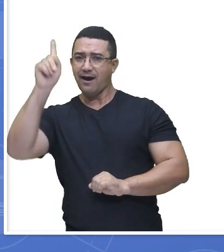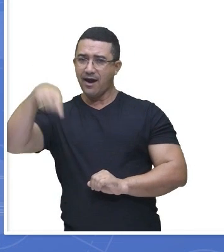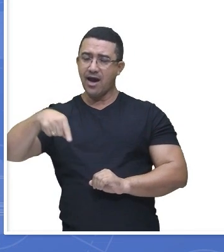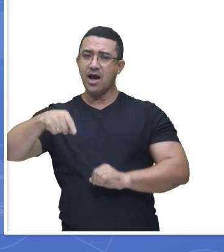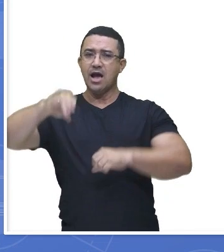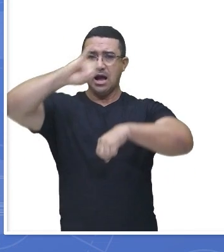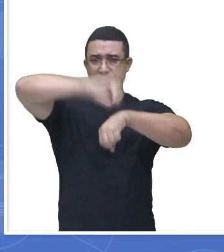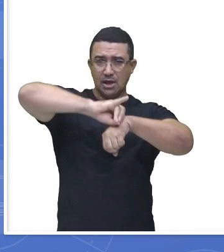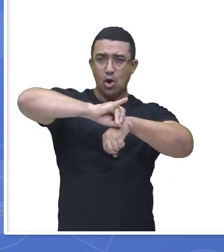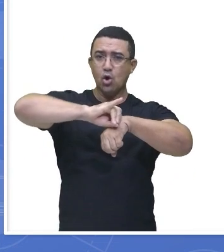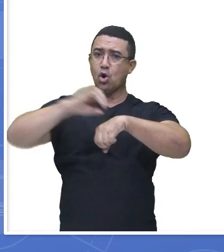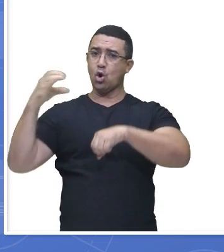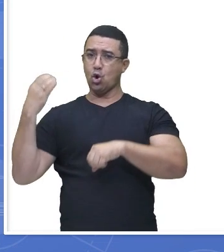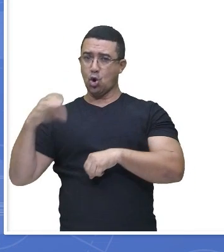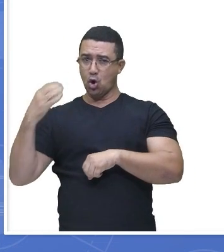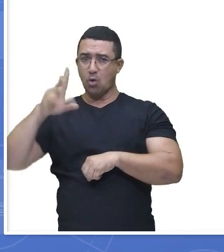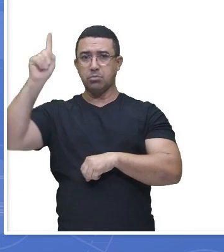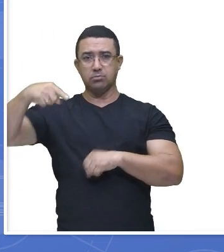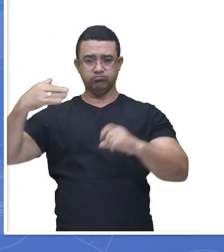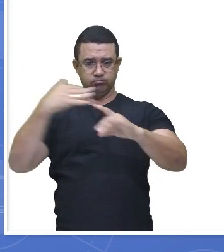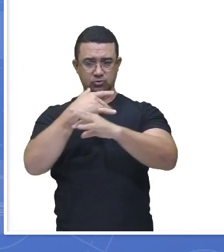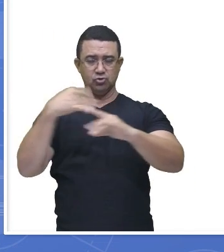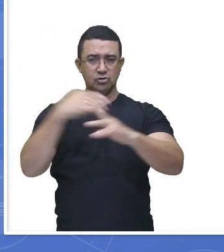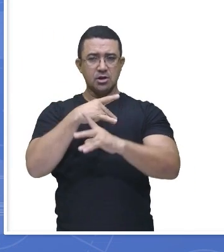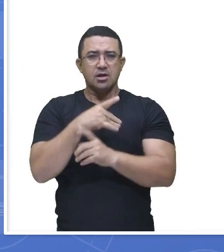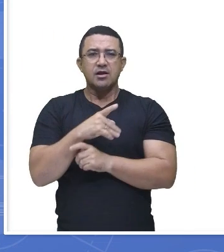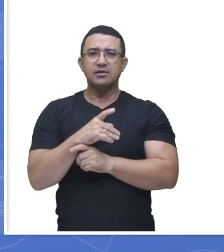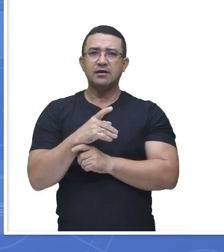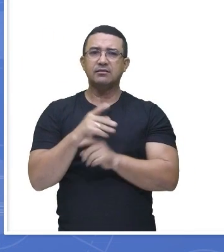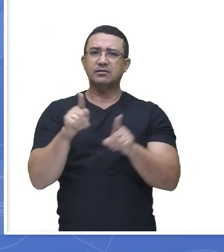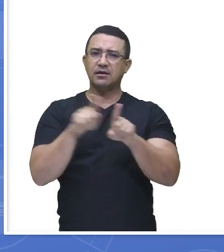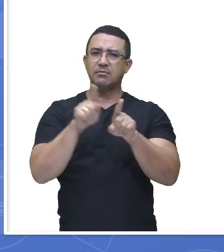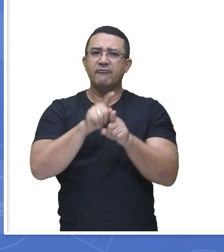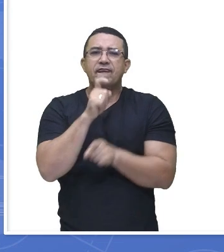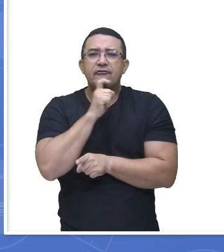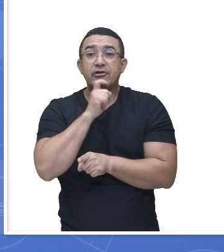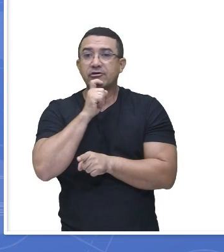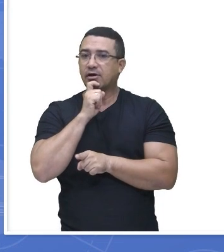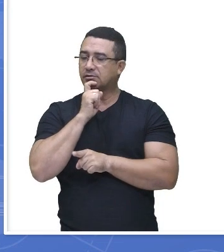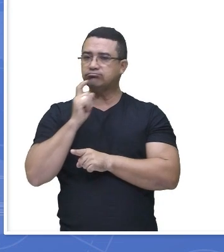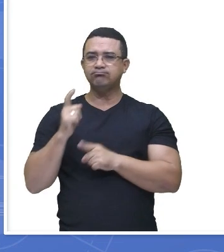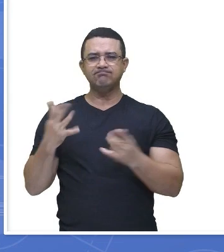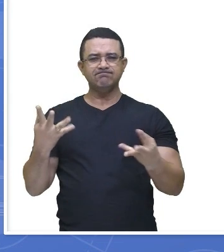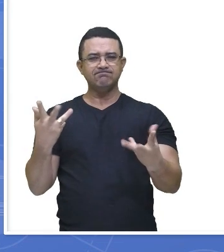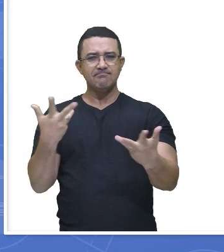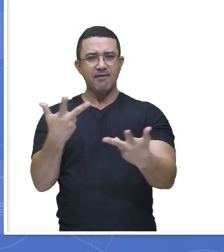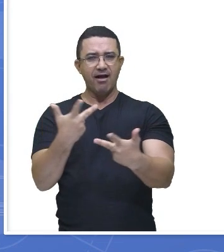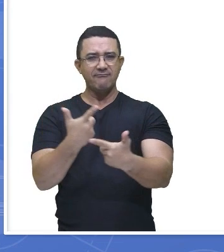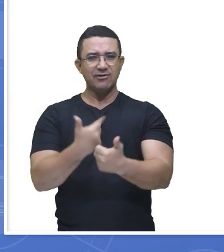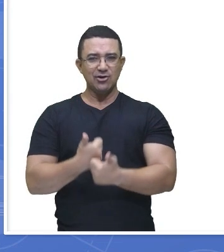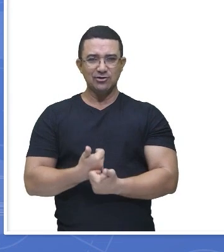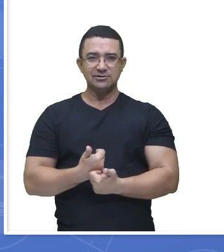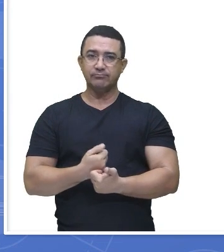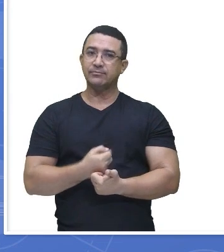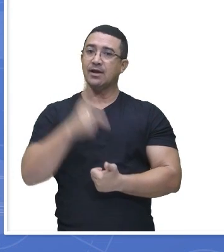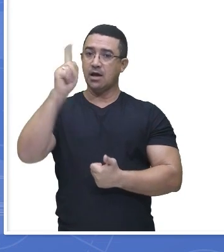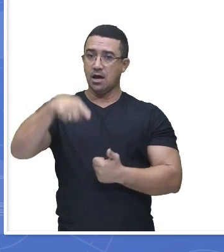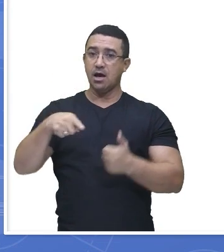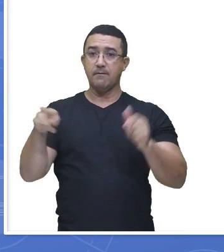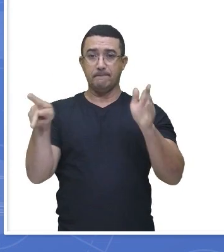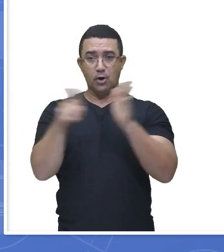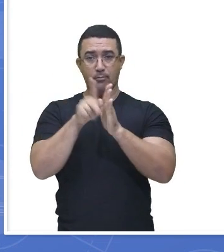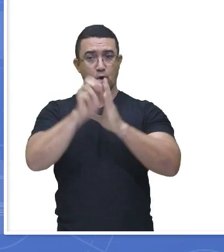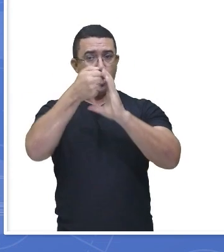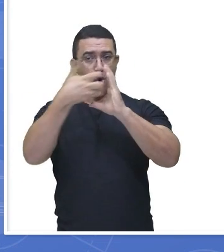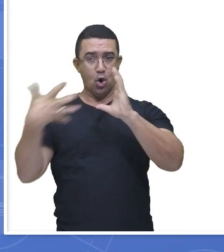de Colômbia e é uma cidade bastante fria e maravilhosa. Nós temos aqui características de Bogotá, capital